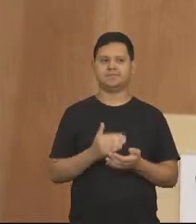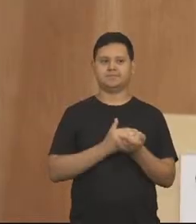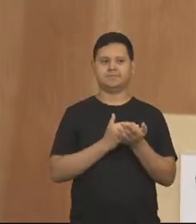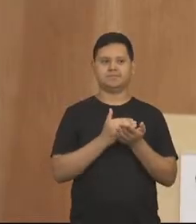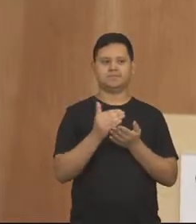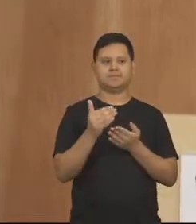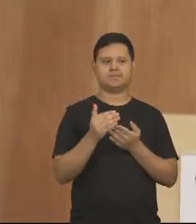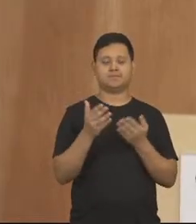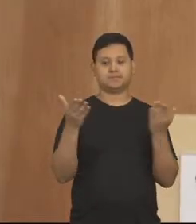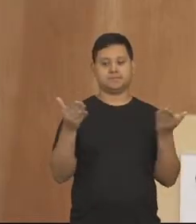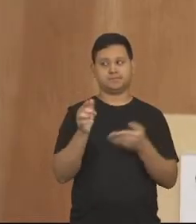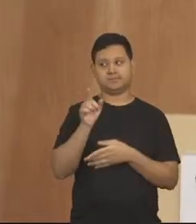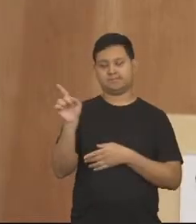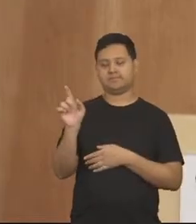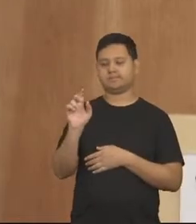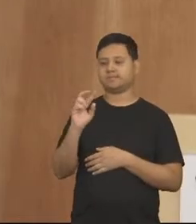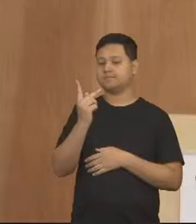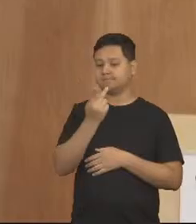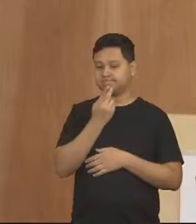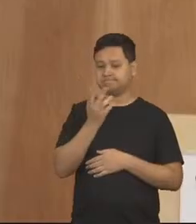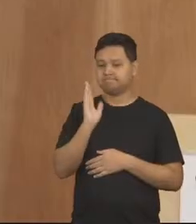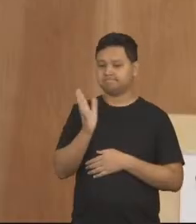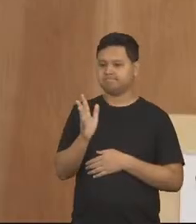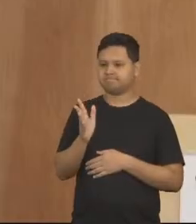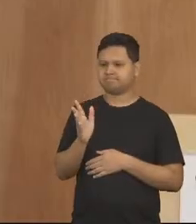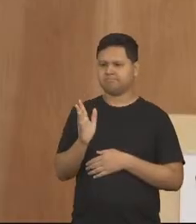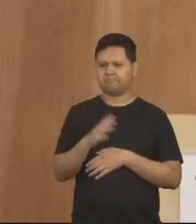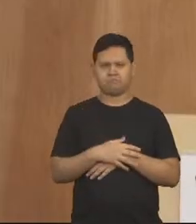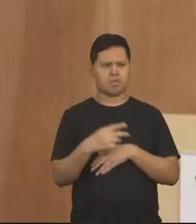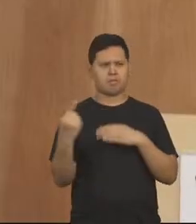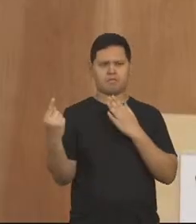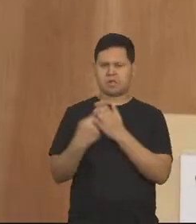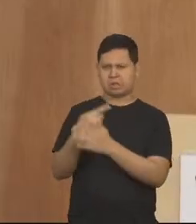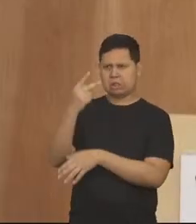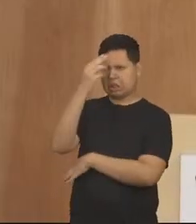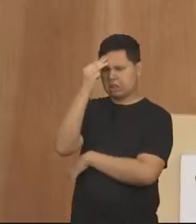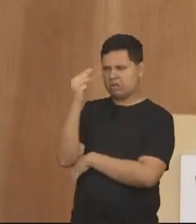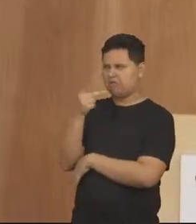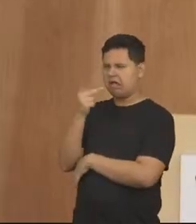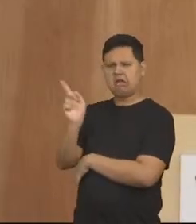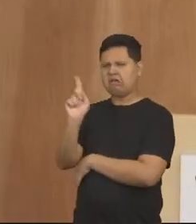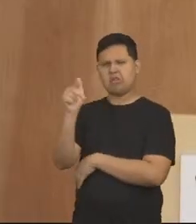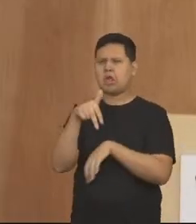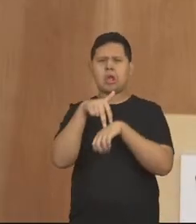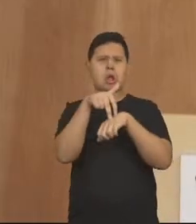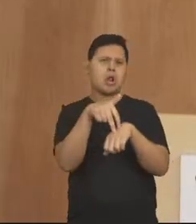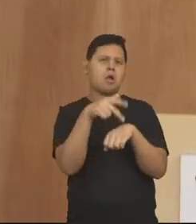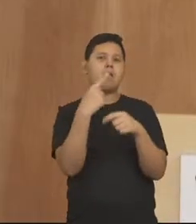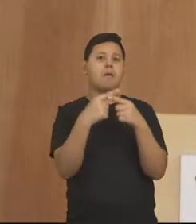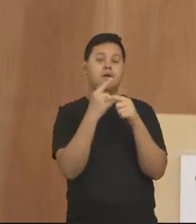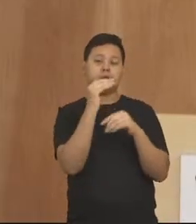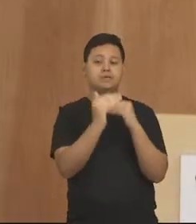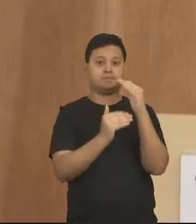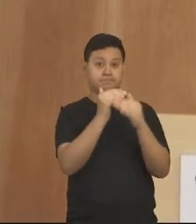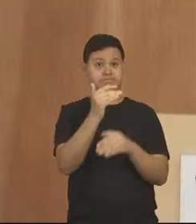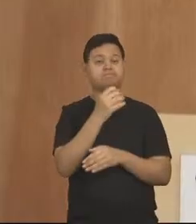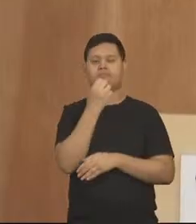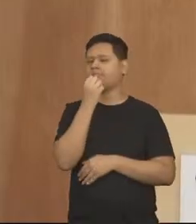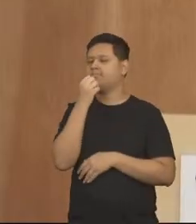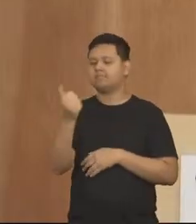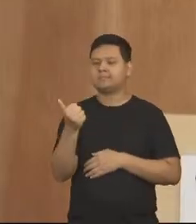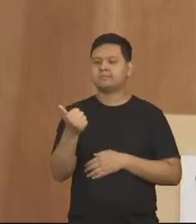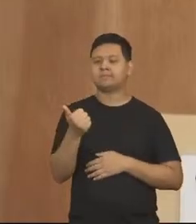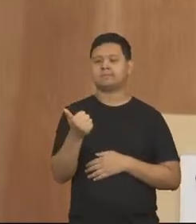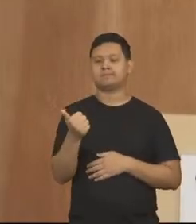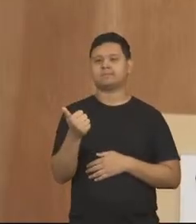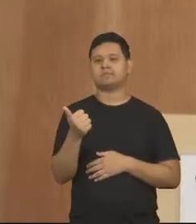iniciar, já que o Hernani fez a provocação, né? Amélia, você não vai falar? Eu não ia falar não, porque é uma construção saudável, uma